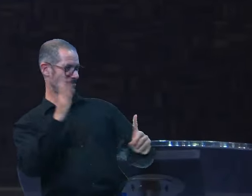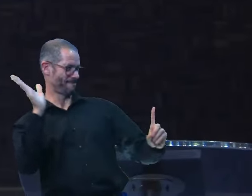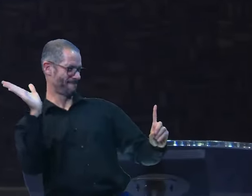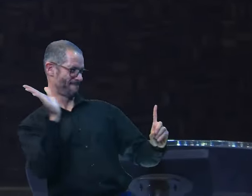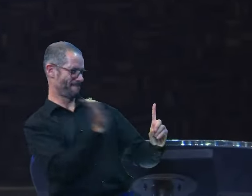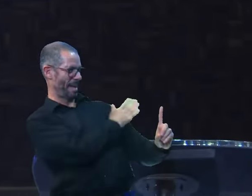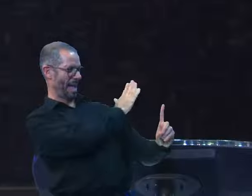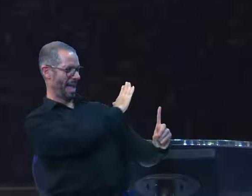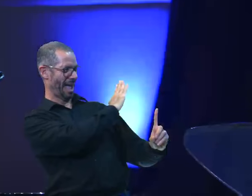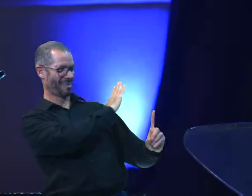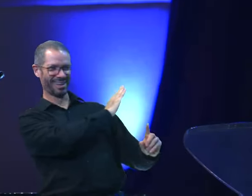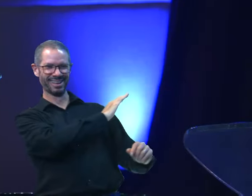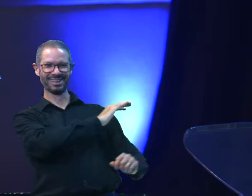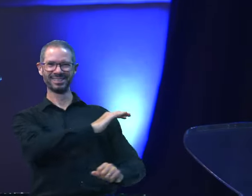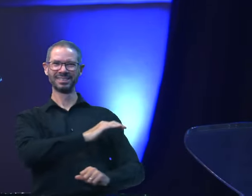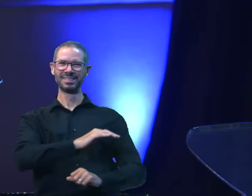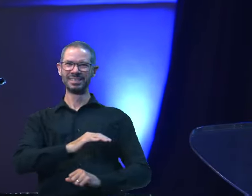nele.